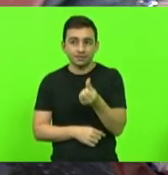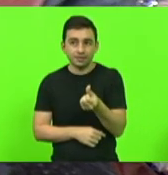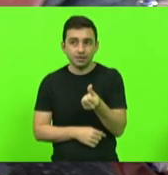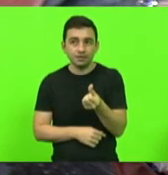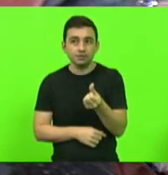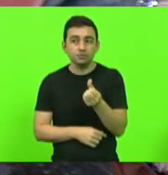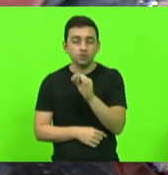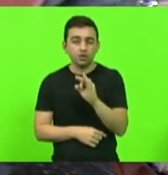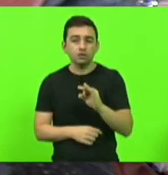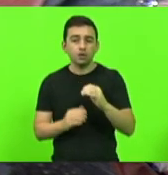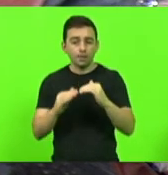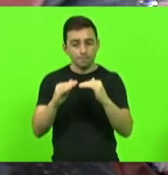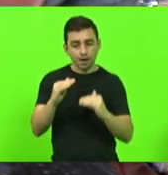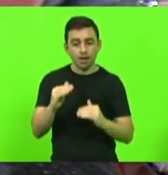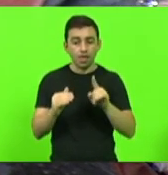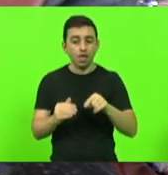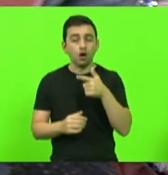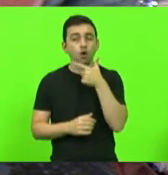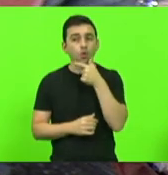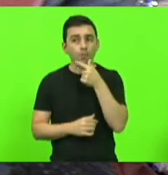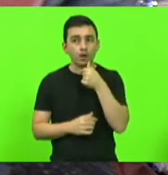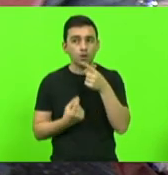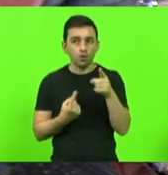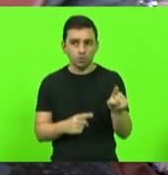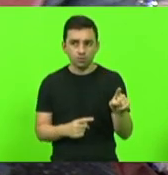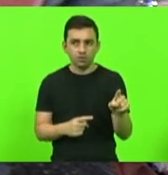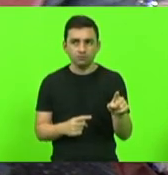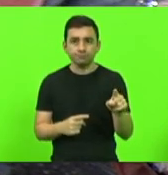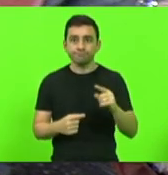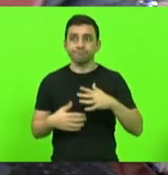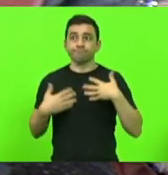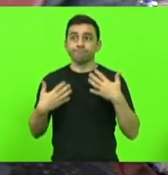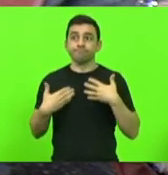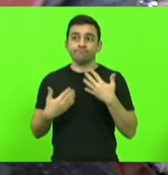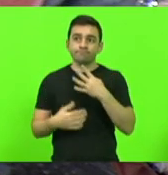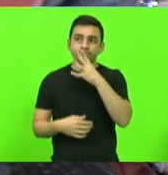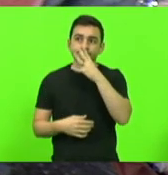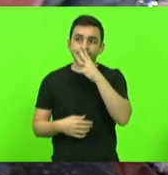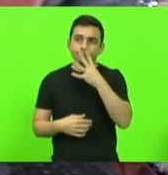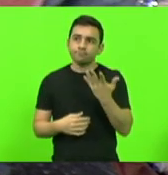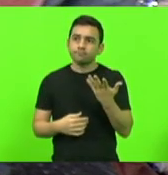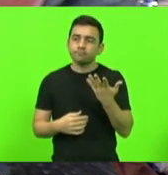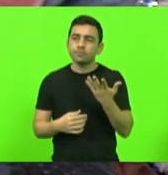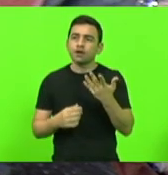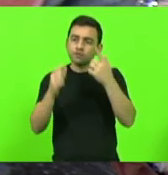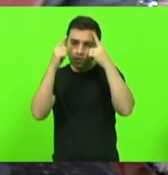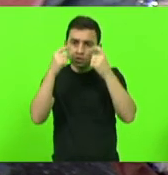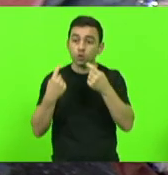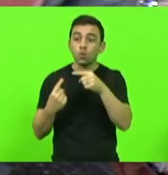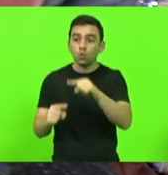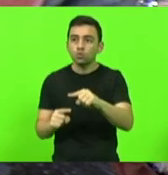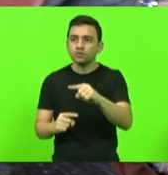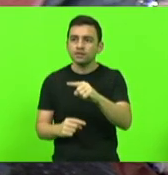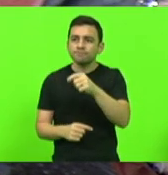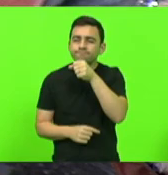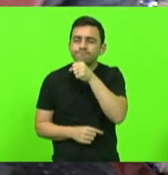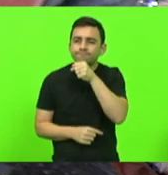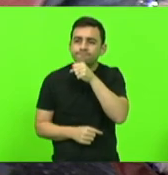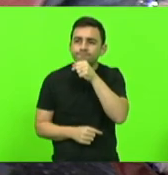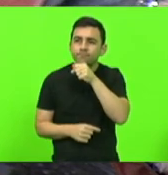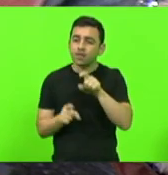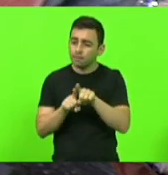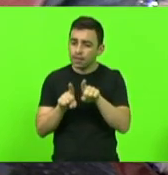de homens como agressores. Tão surpreendente quanto esse dado, a violência praticada contra idosos. O mesmo Disque